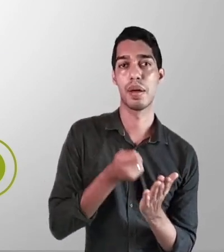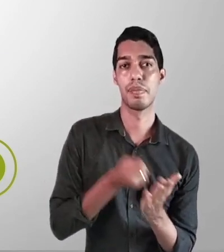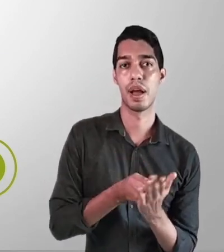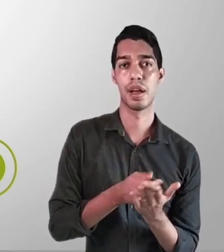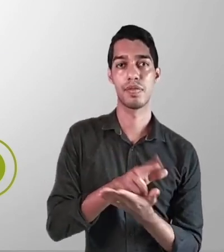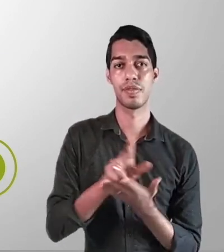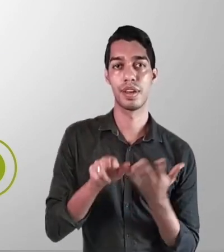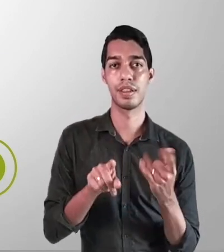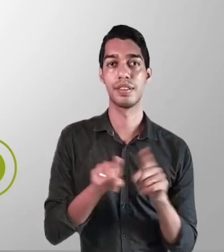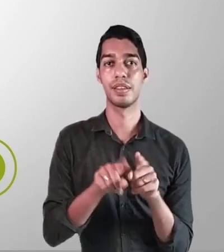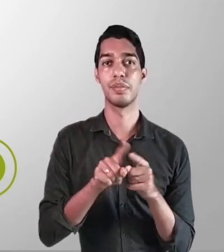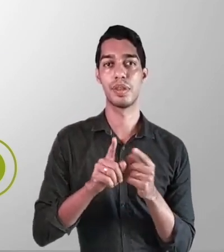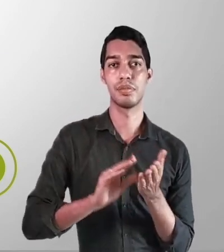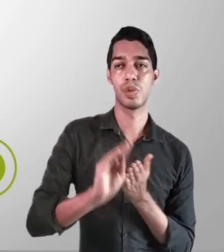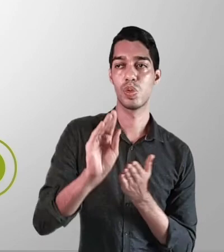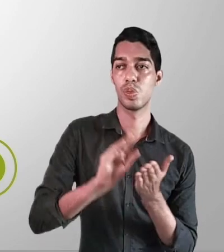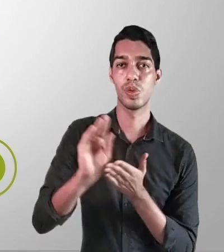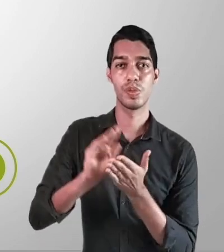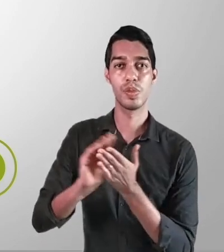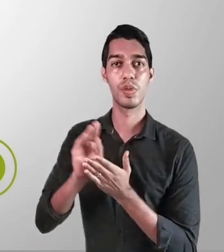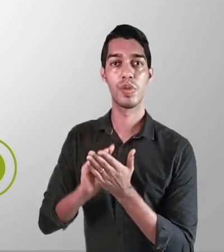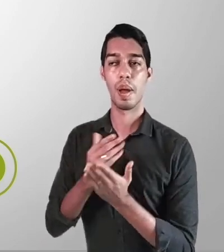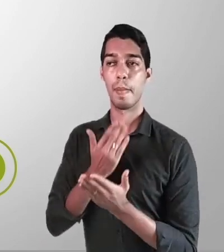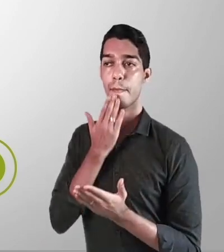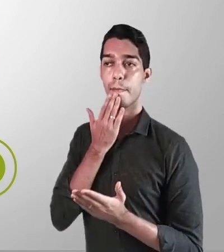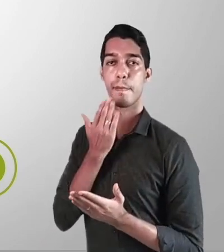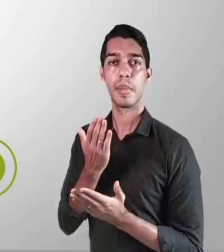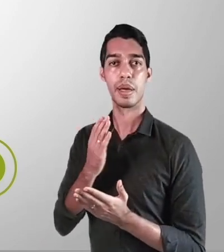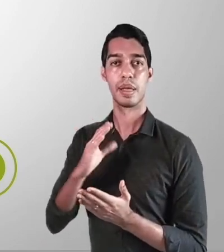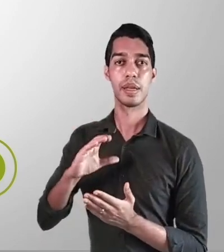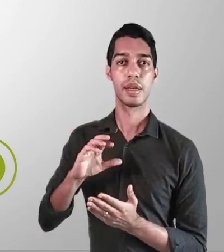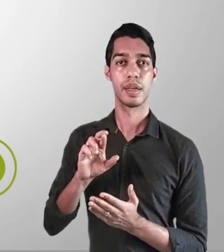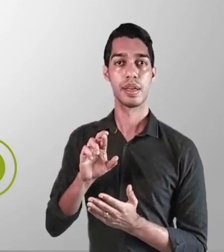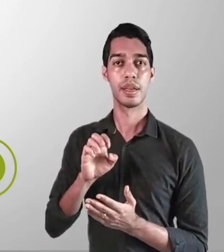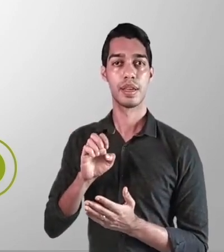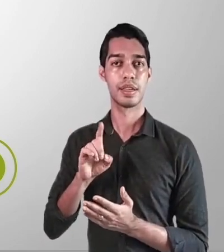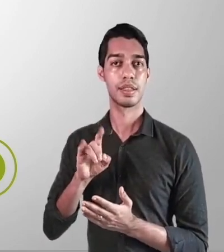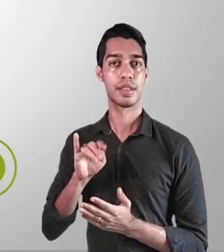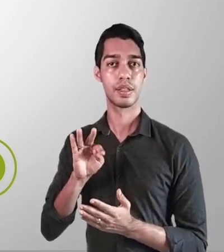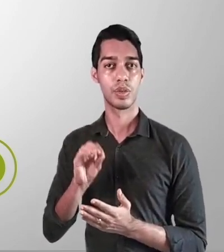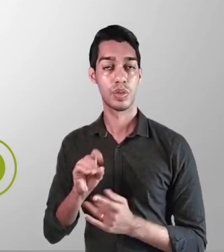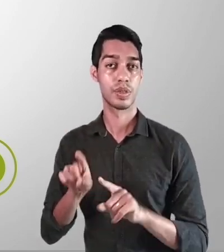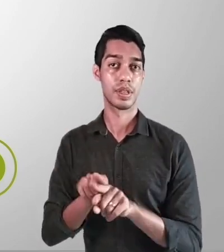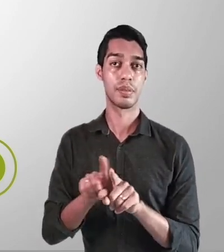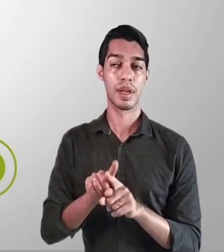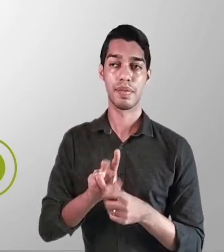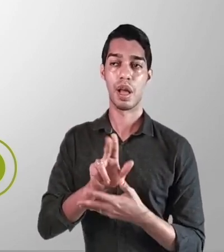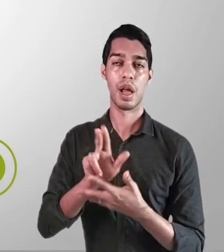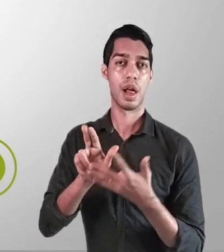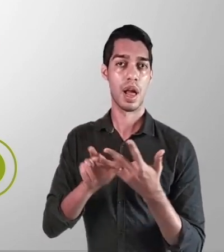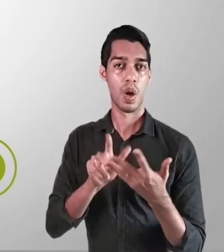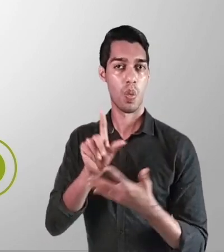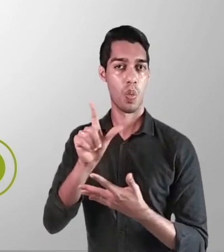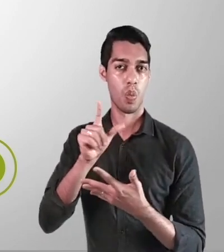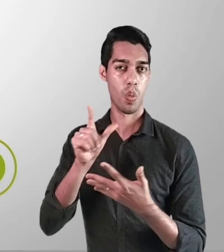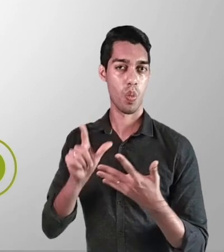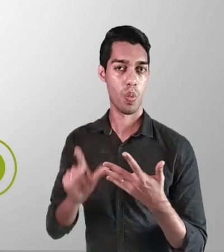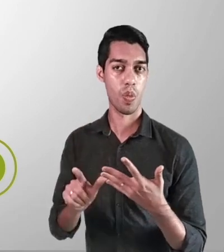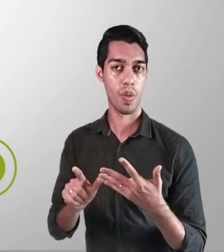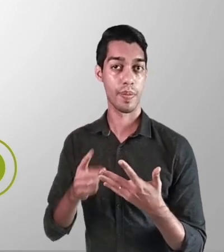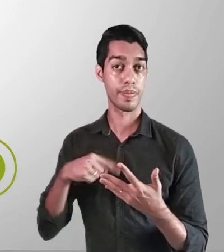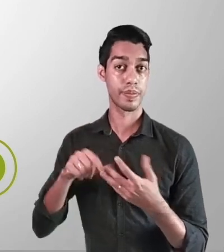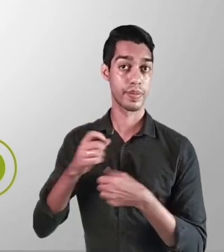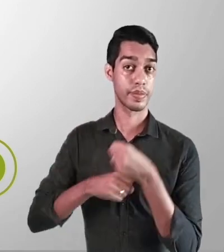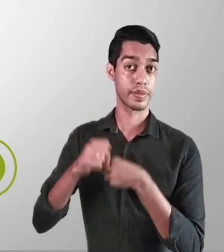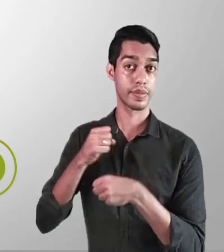fazer transferências, para contratar crédito e demais operações bancárias. No ano passado, nós tivemos, de acordo com pesquisas